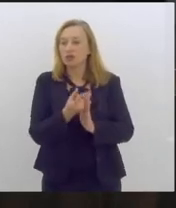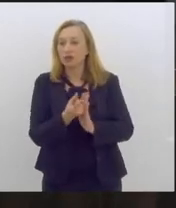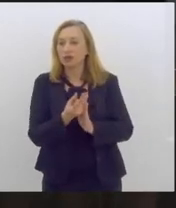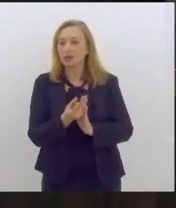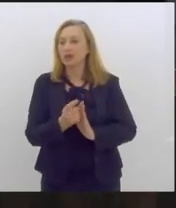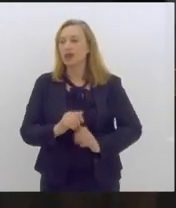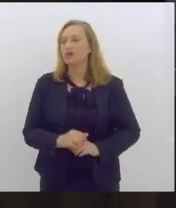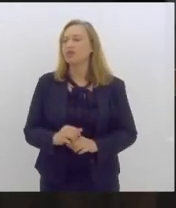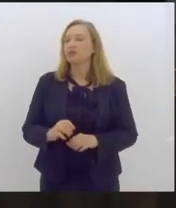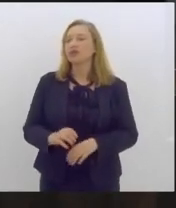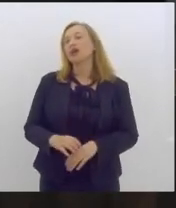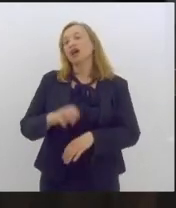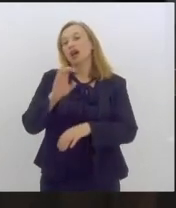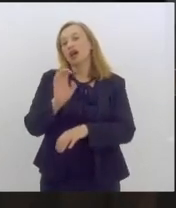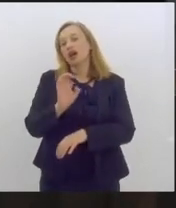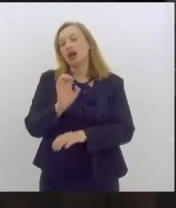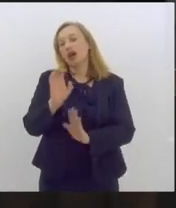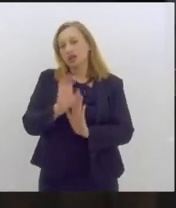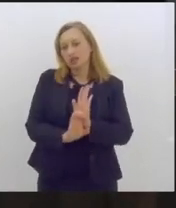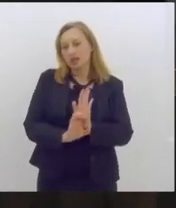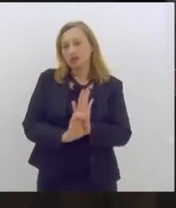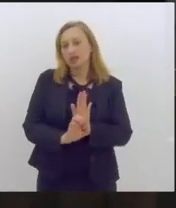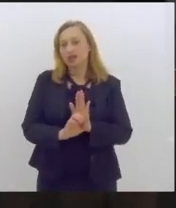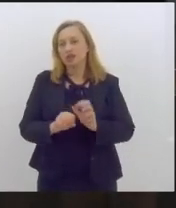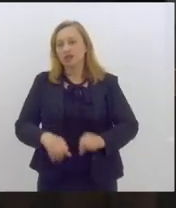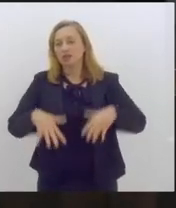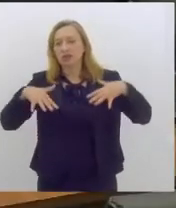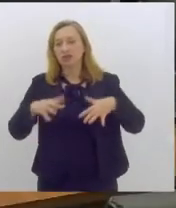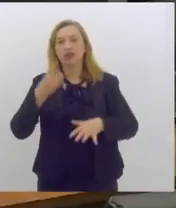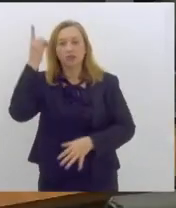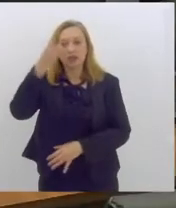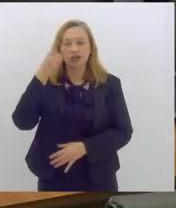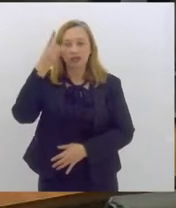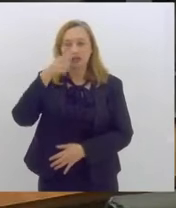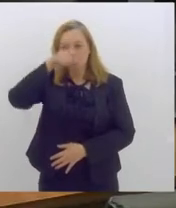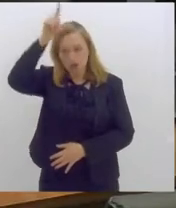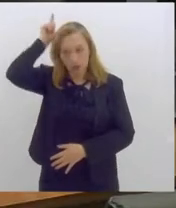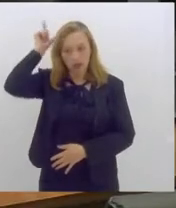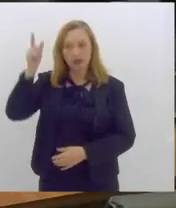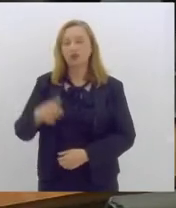é sobre as emendas de plenário pela comissão de contas aos espectadores Paulo